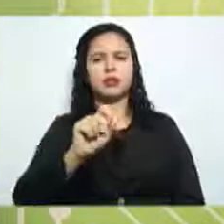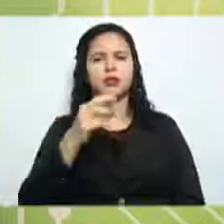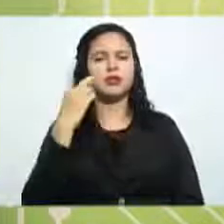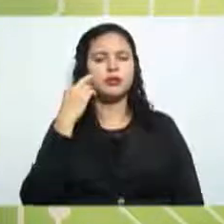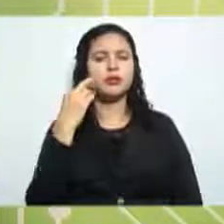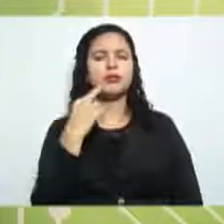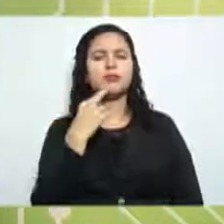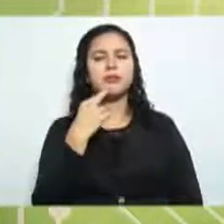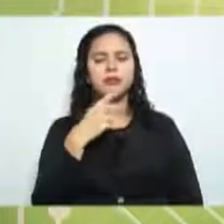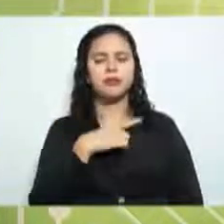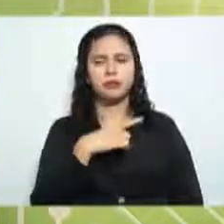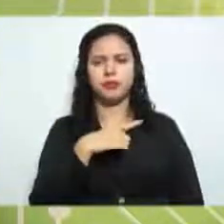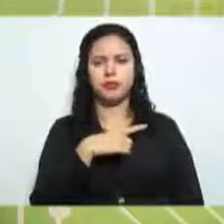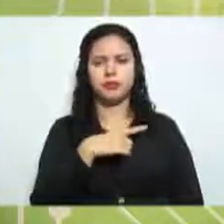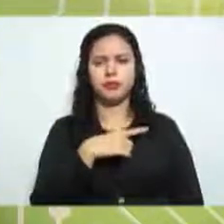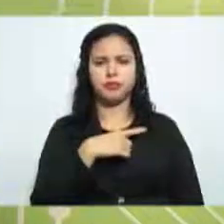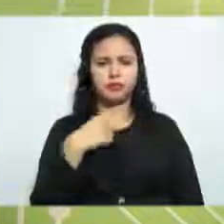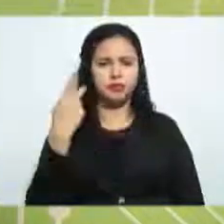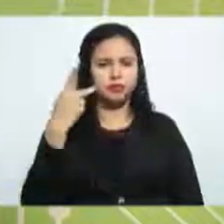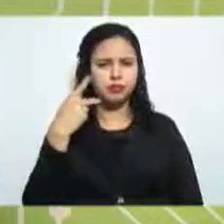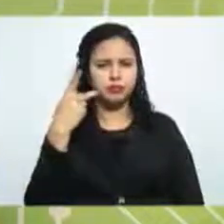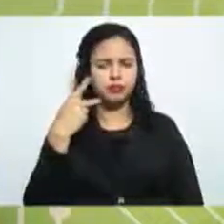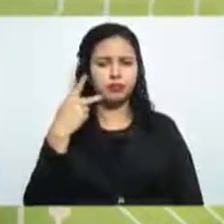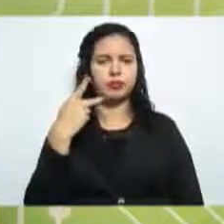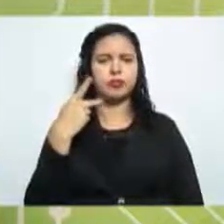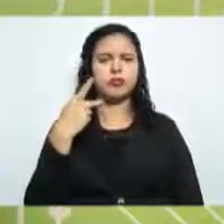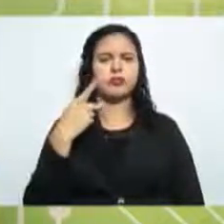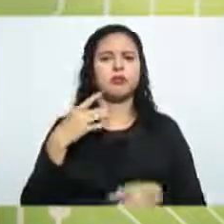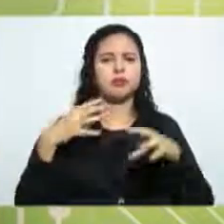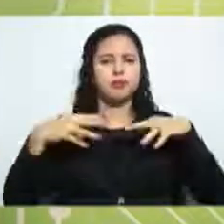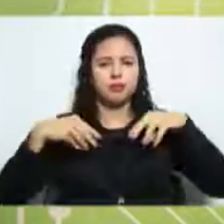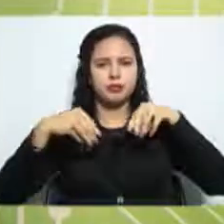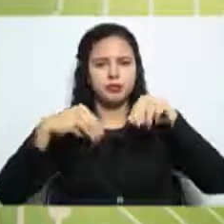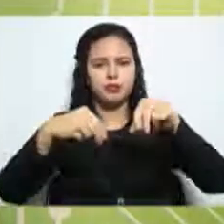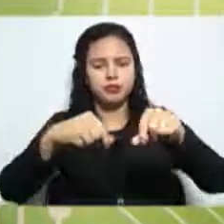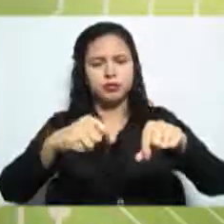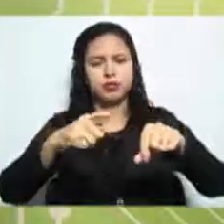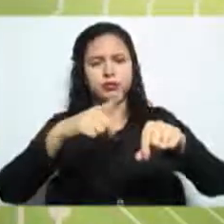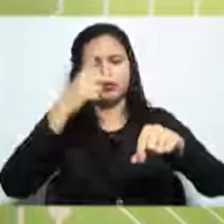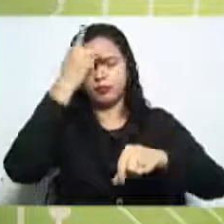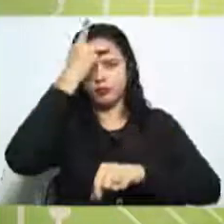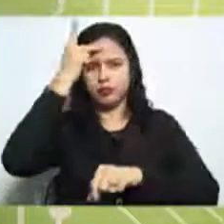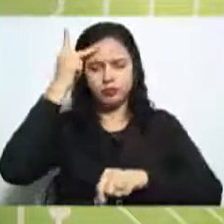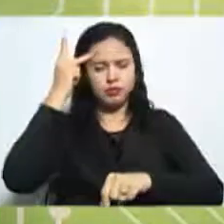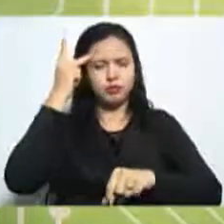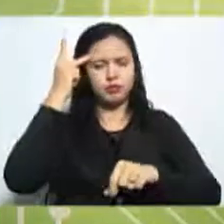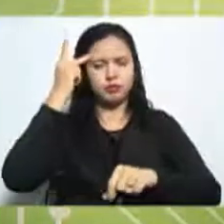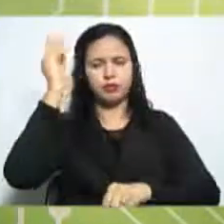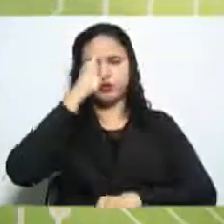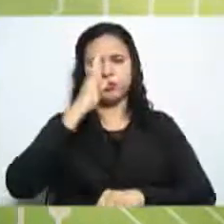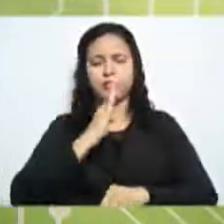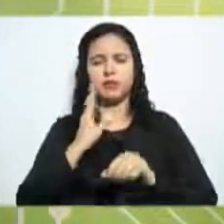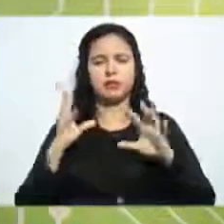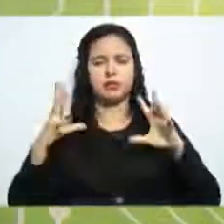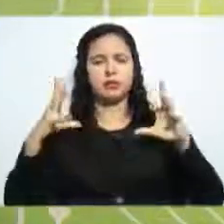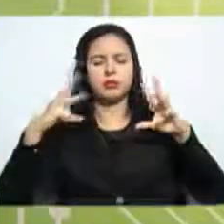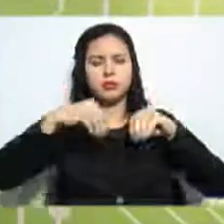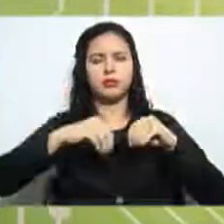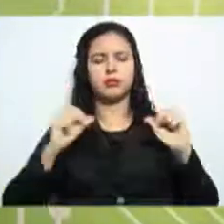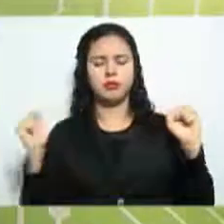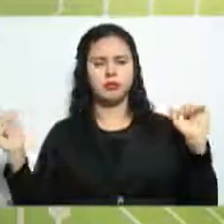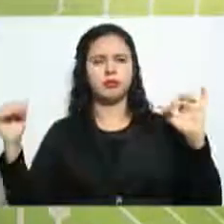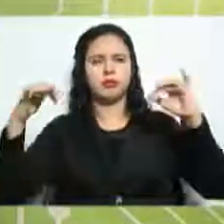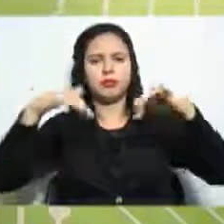certa política de terras que trouxe pessoas de várias regiões do Brasil para a ocupação do nosso estado, tanto na